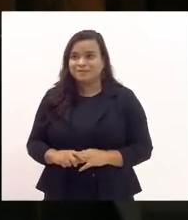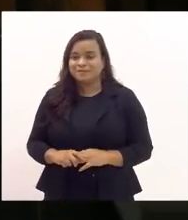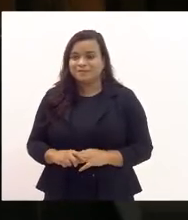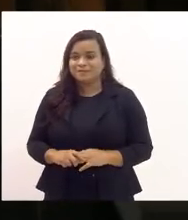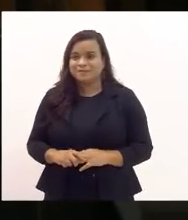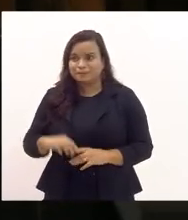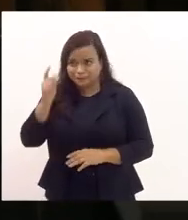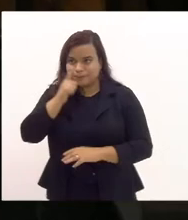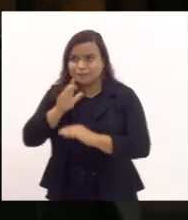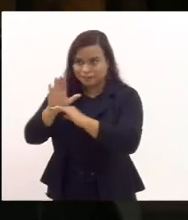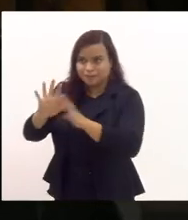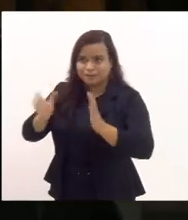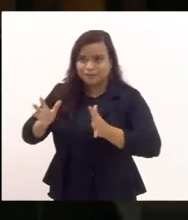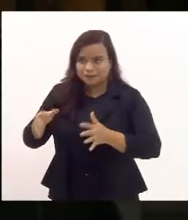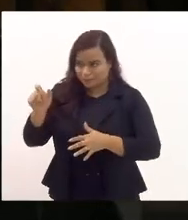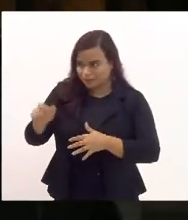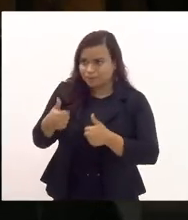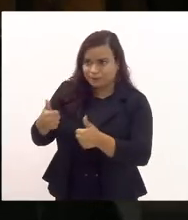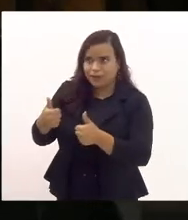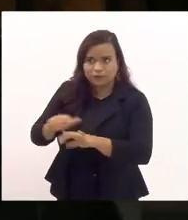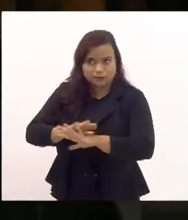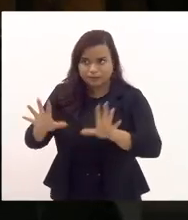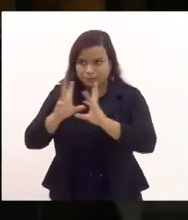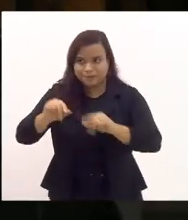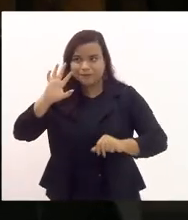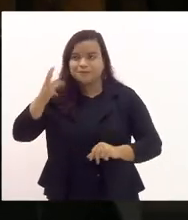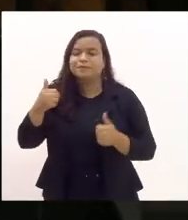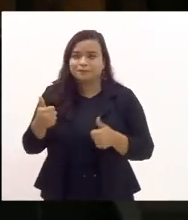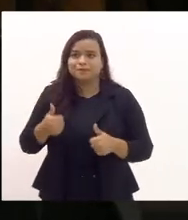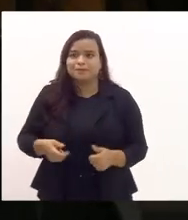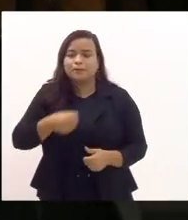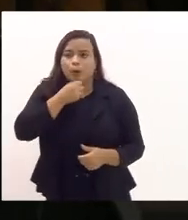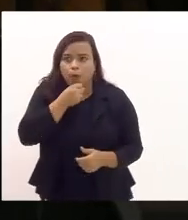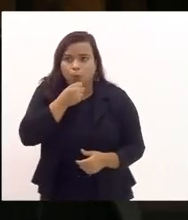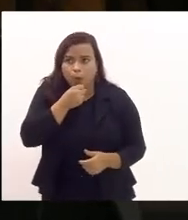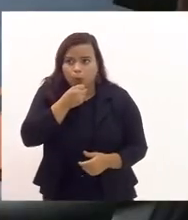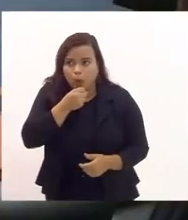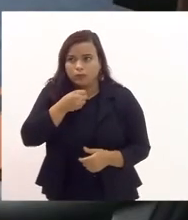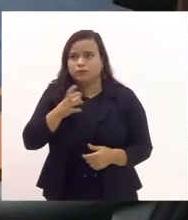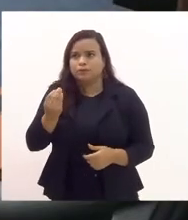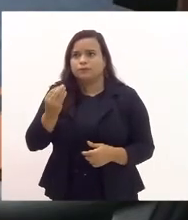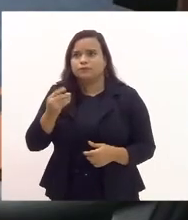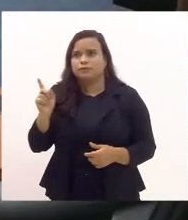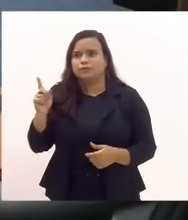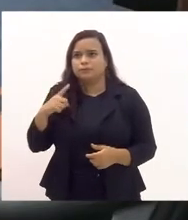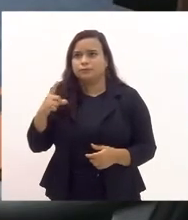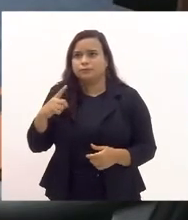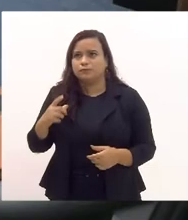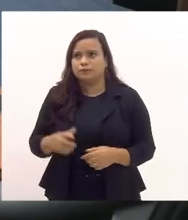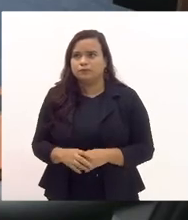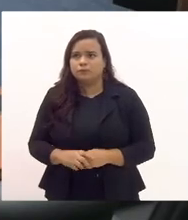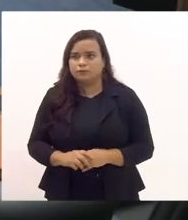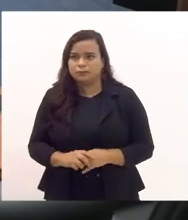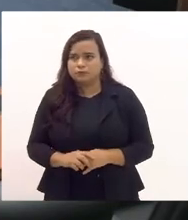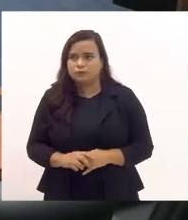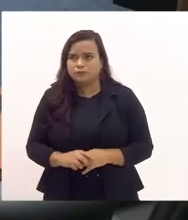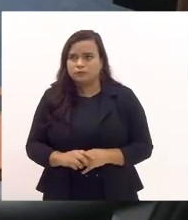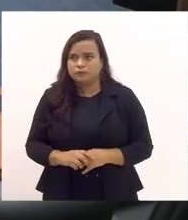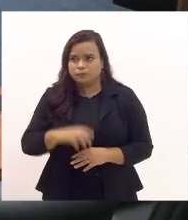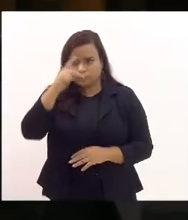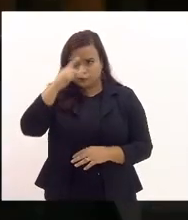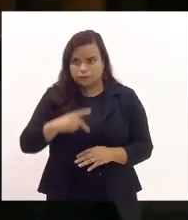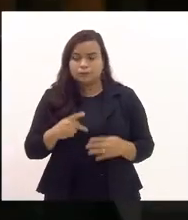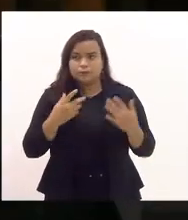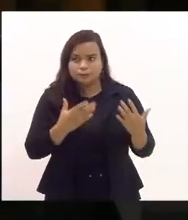eu já conseguia ler ela já conseguiu resolver ela tava aqueles tal mas senhora